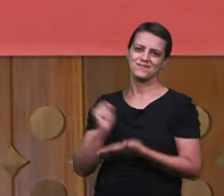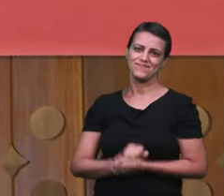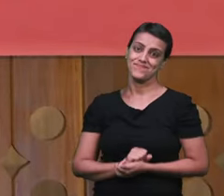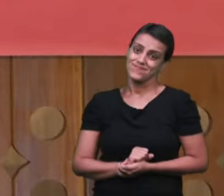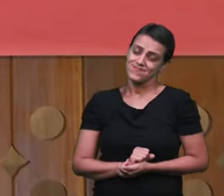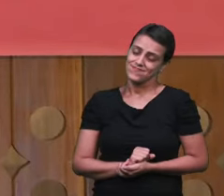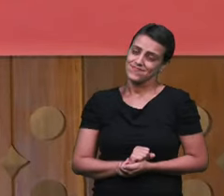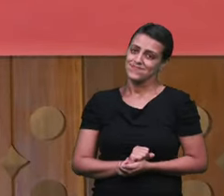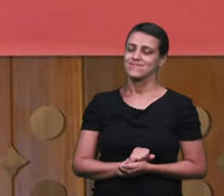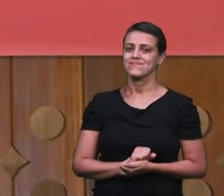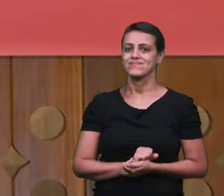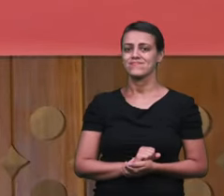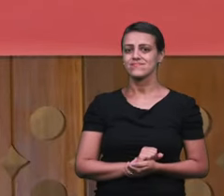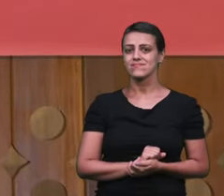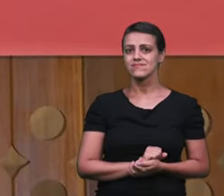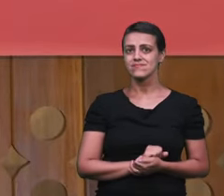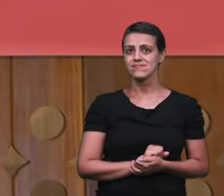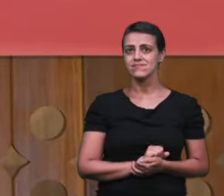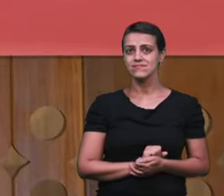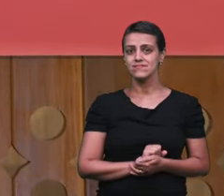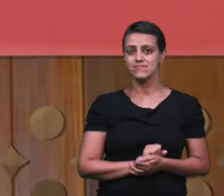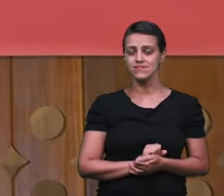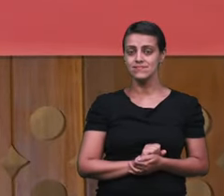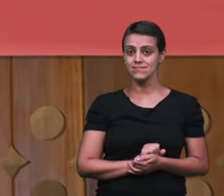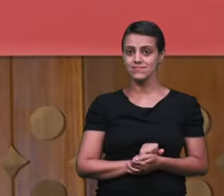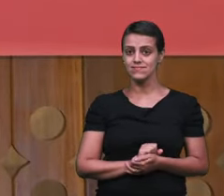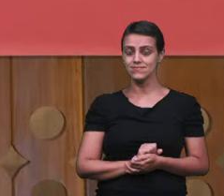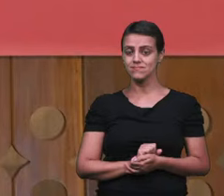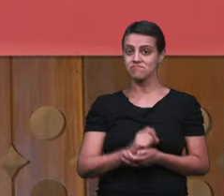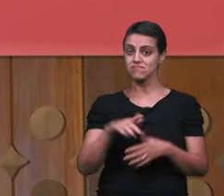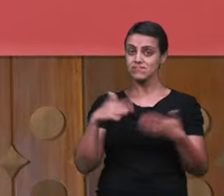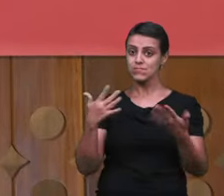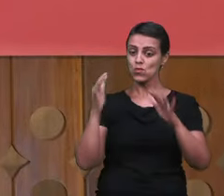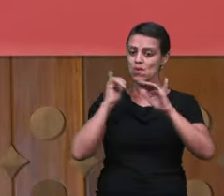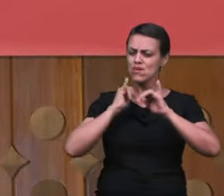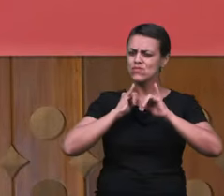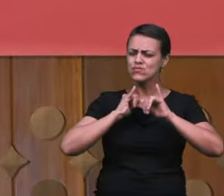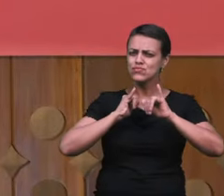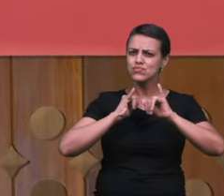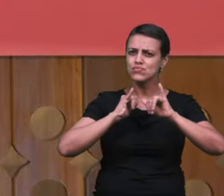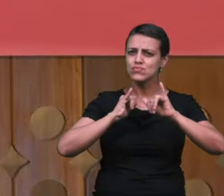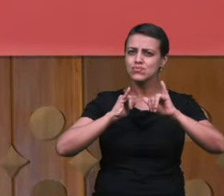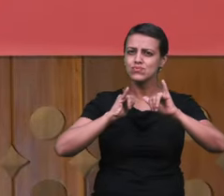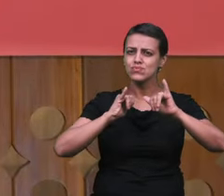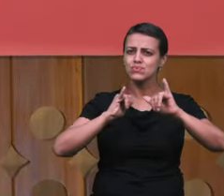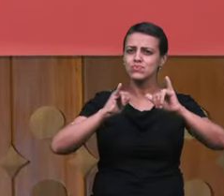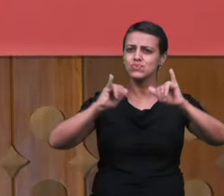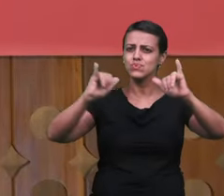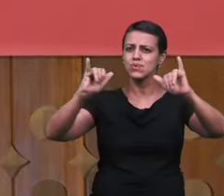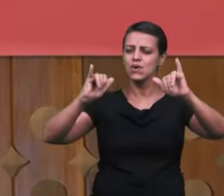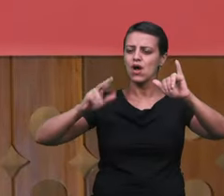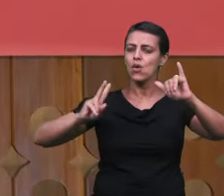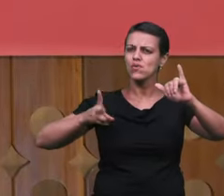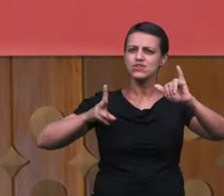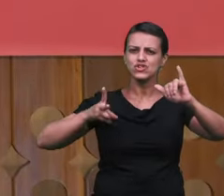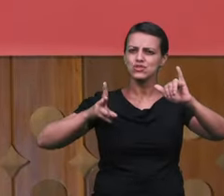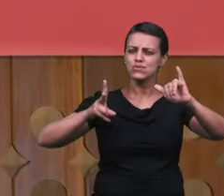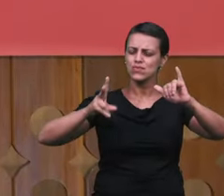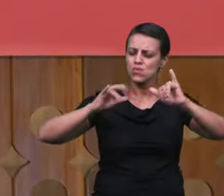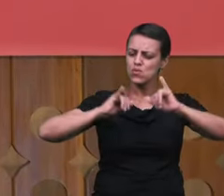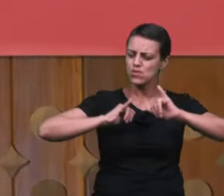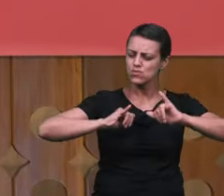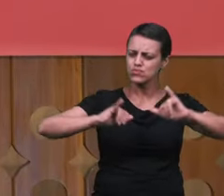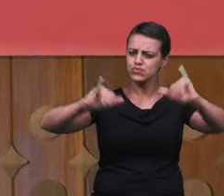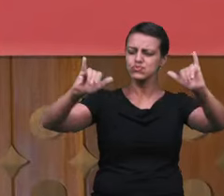trombeta continua tocando, porque os sons do Espírito, da revelação, que estão na